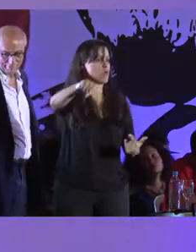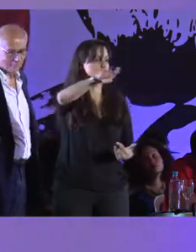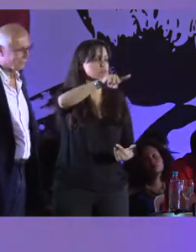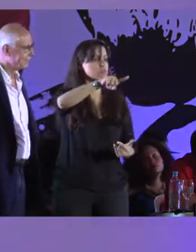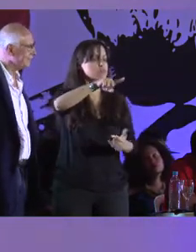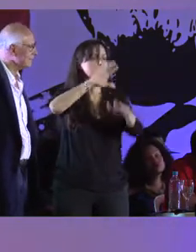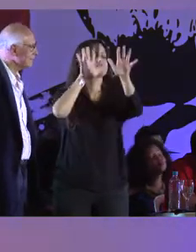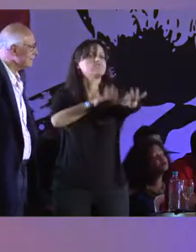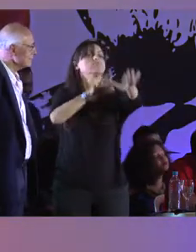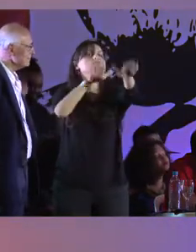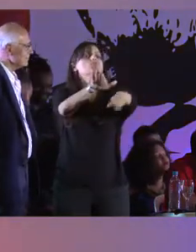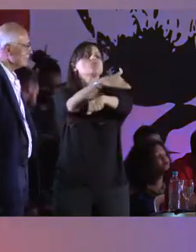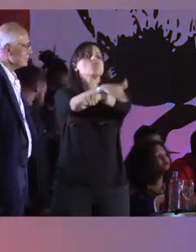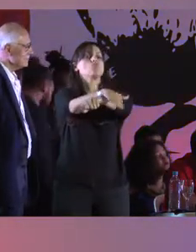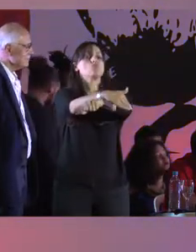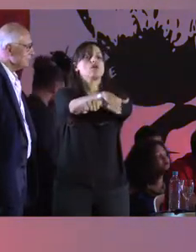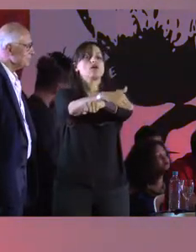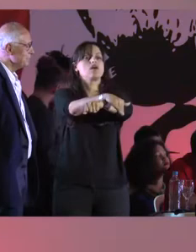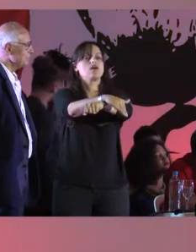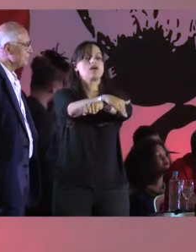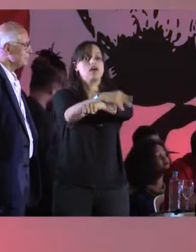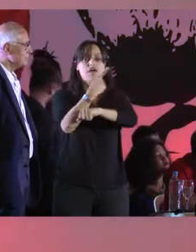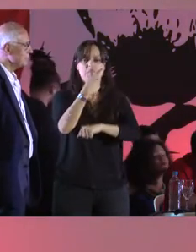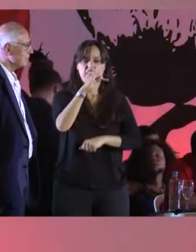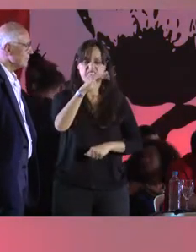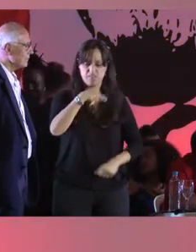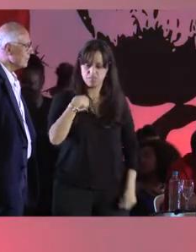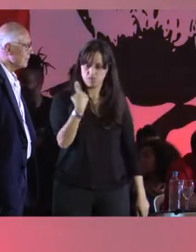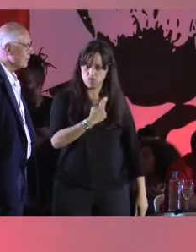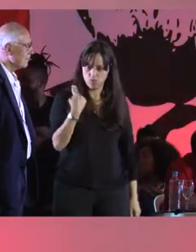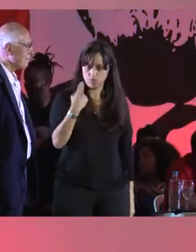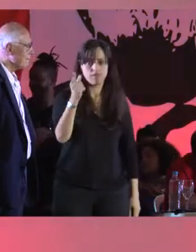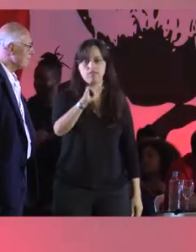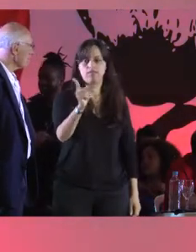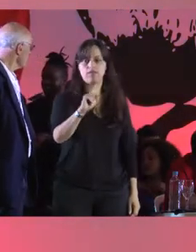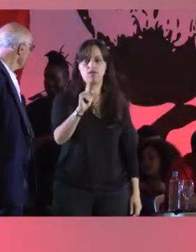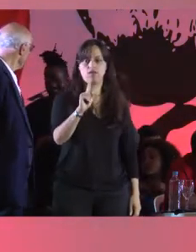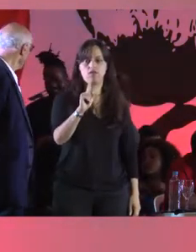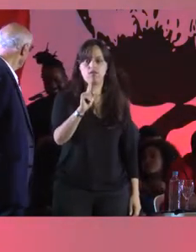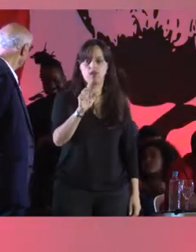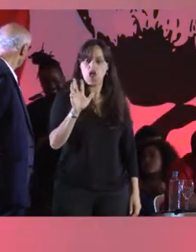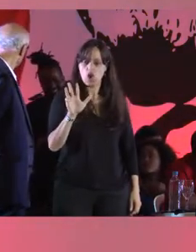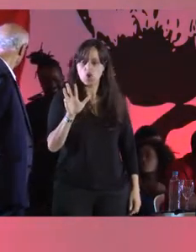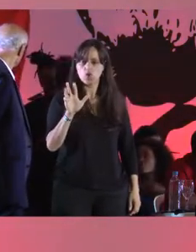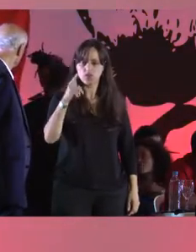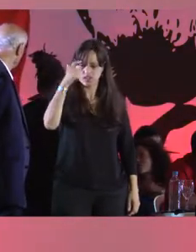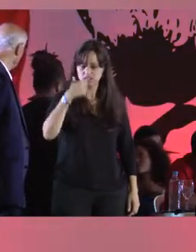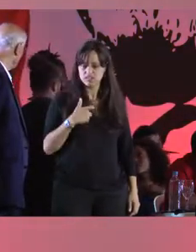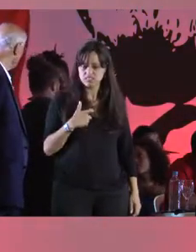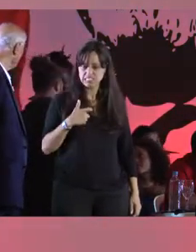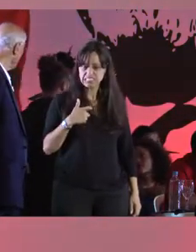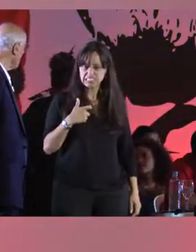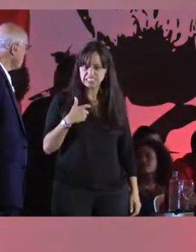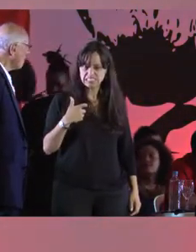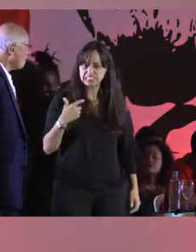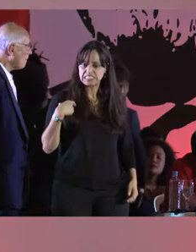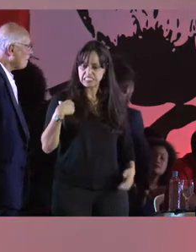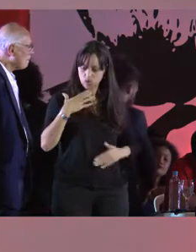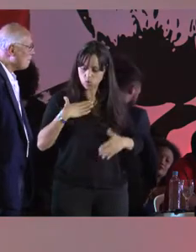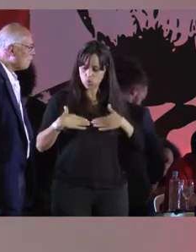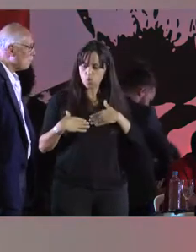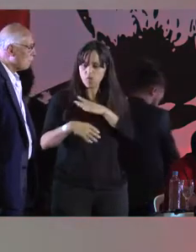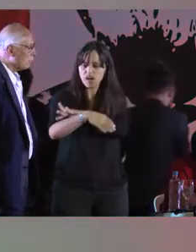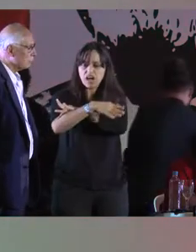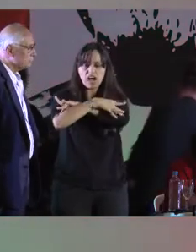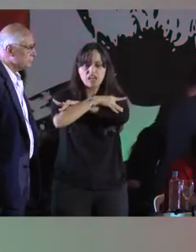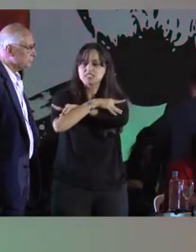o PT não é o Lula. O Lula não é um ser humano, é uma ideia que vocês ajudaram a